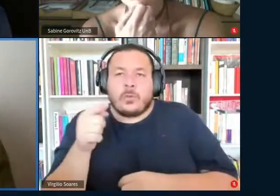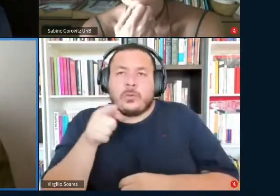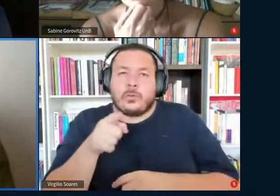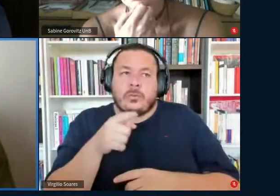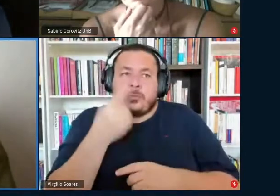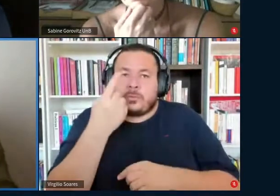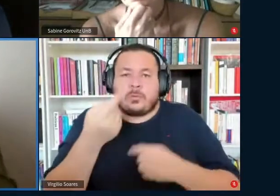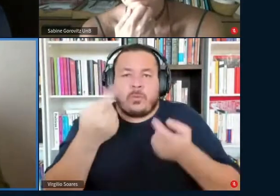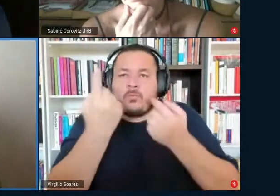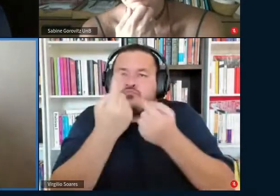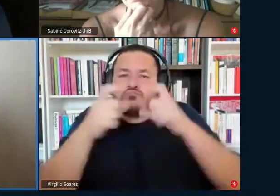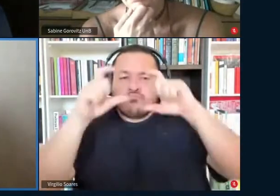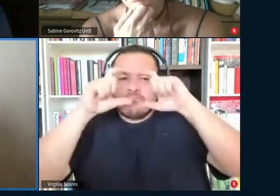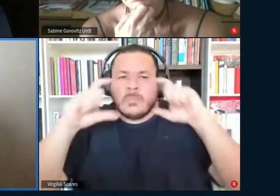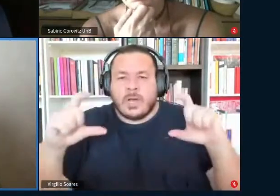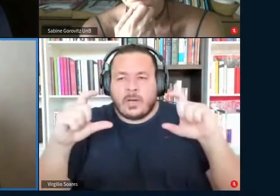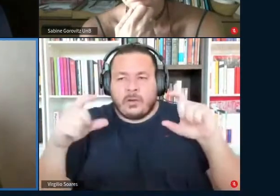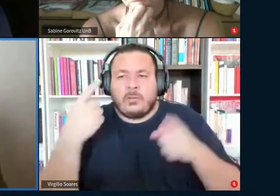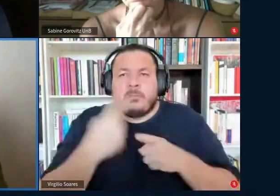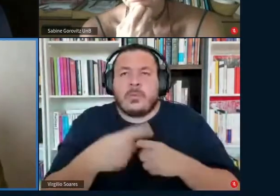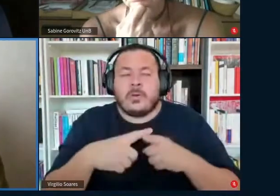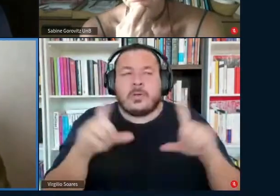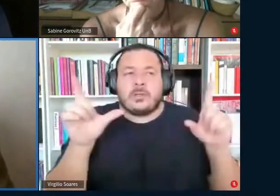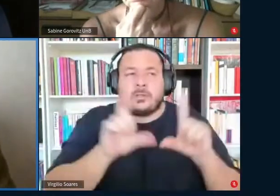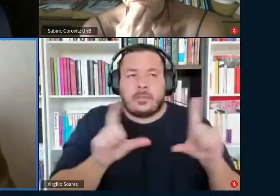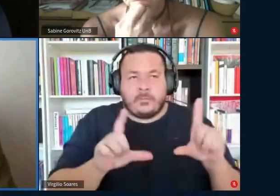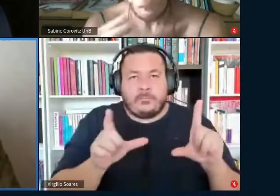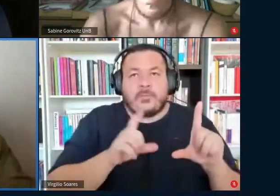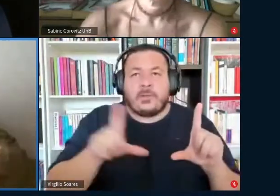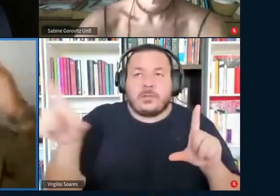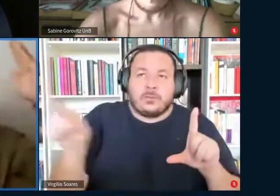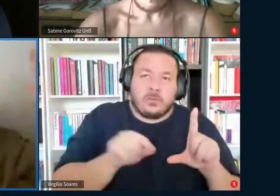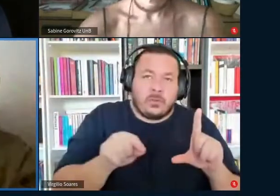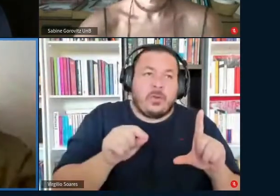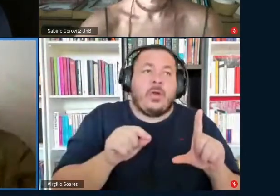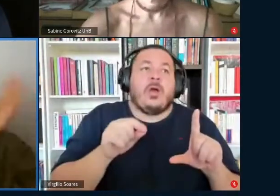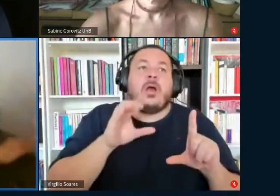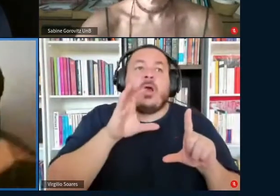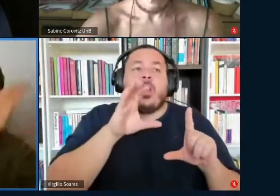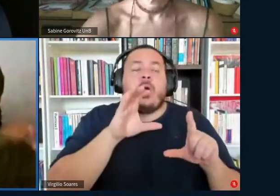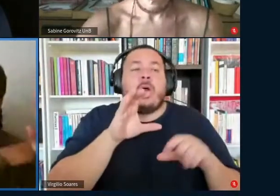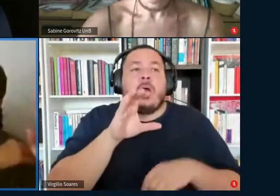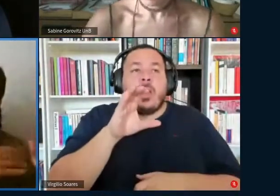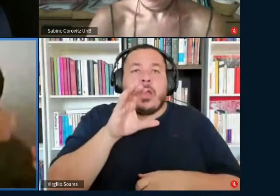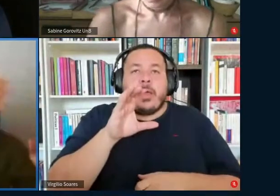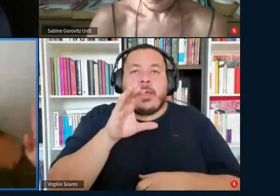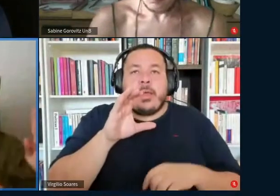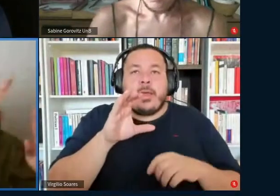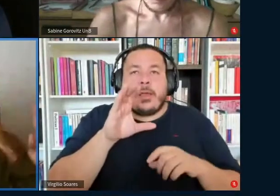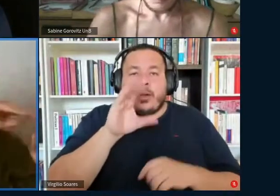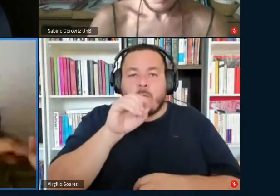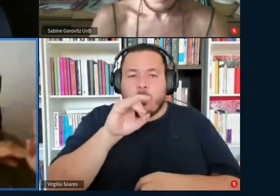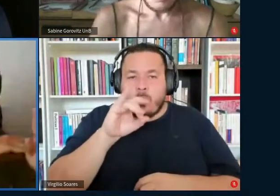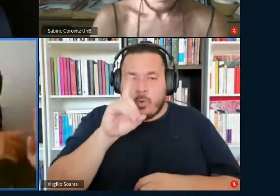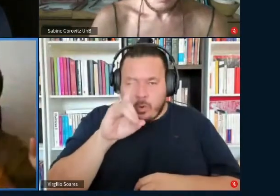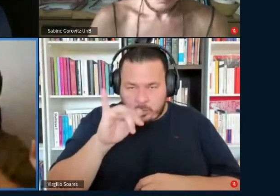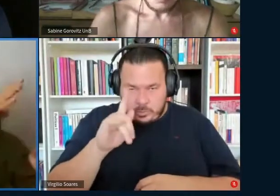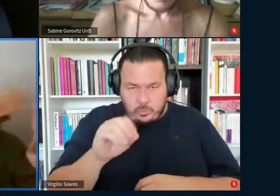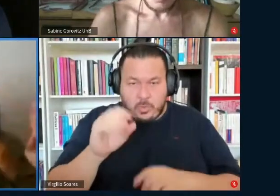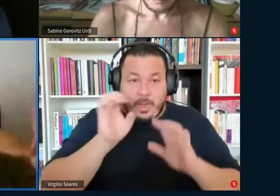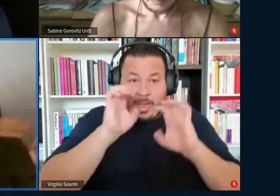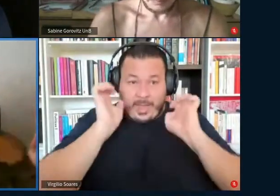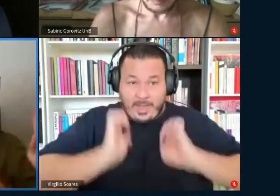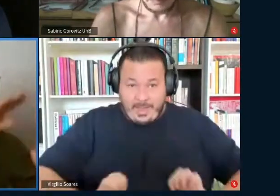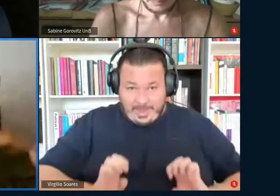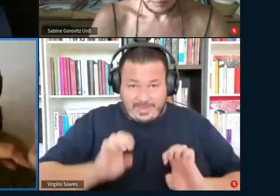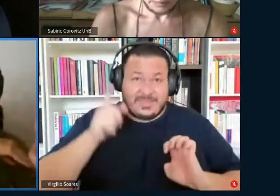num parágrafo. Por que a TV Câmara decide pegar o código de ética da FENEIS, aquele lá que foi traduzido